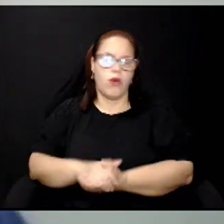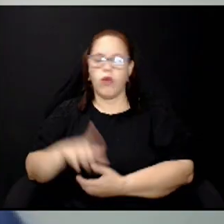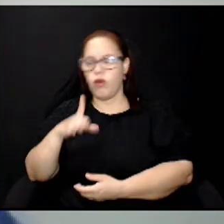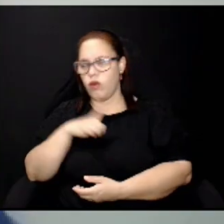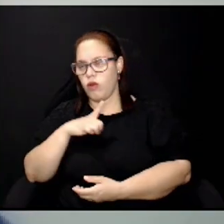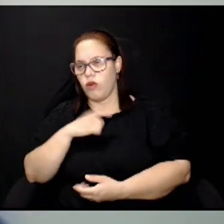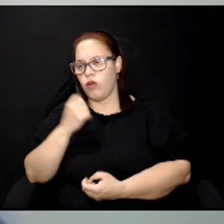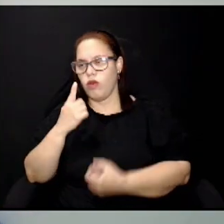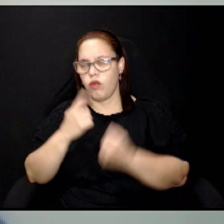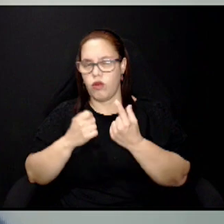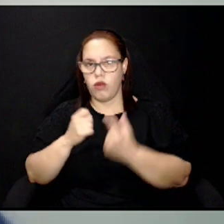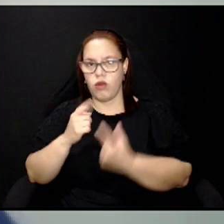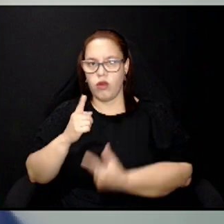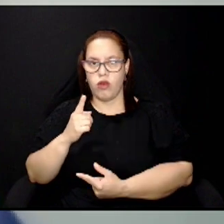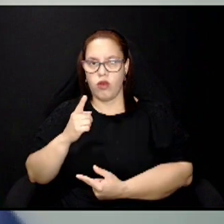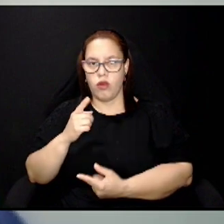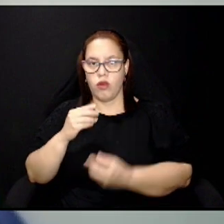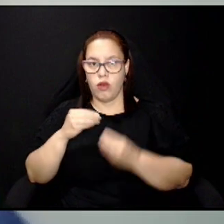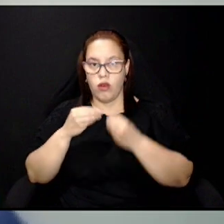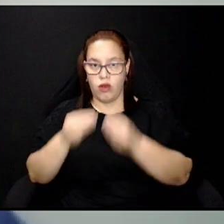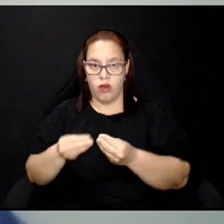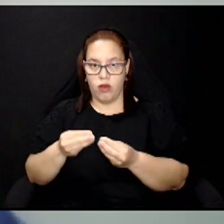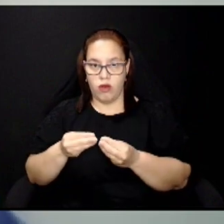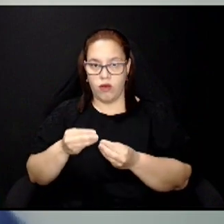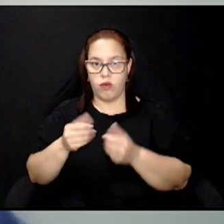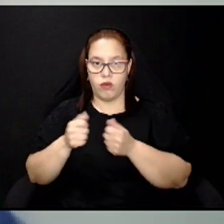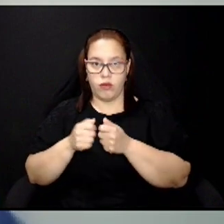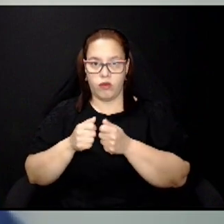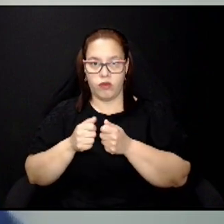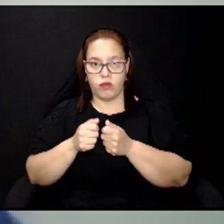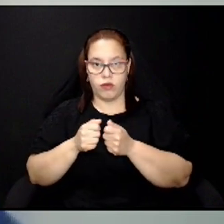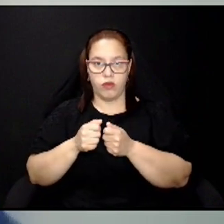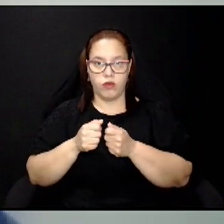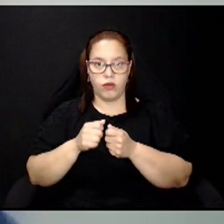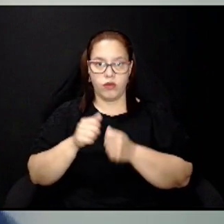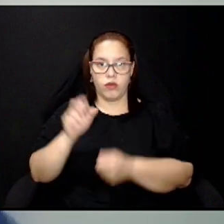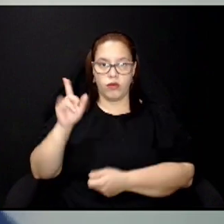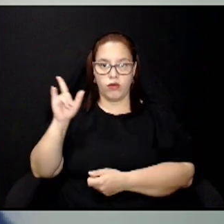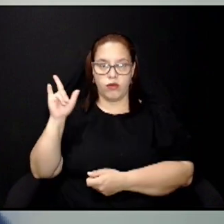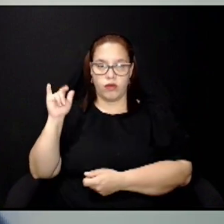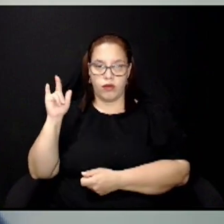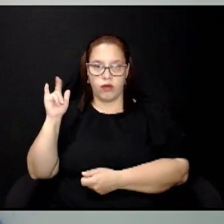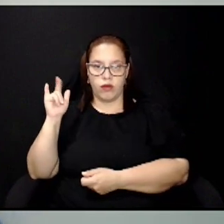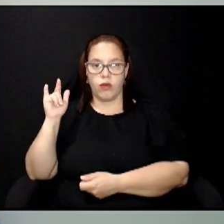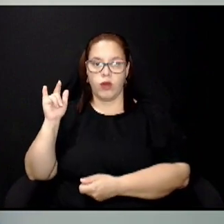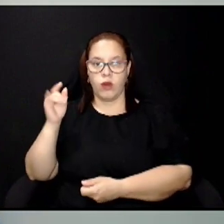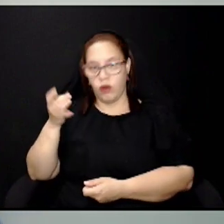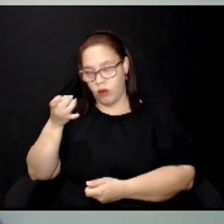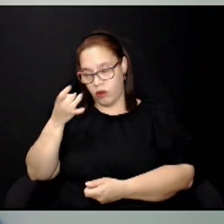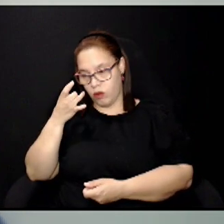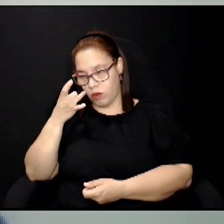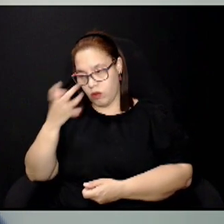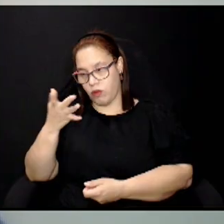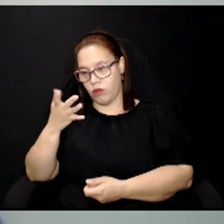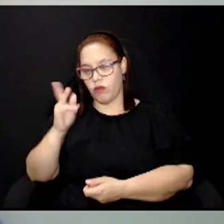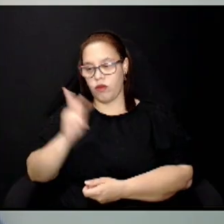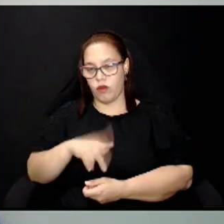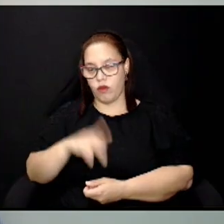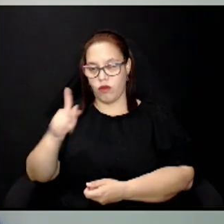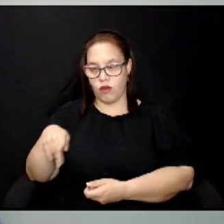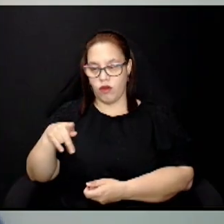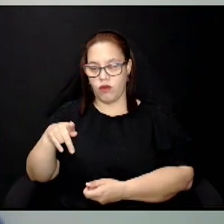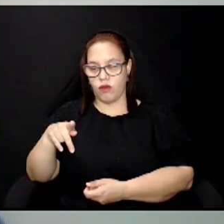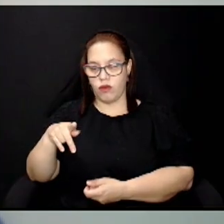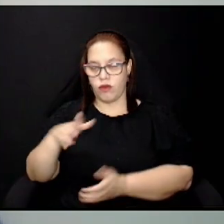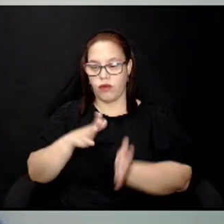enquanto, disponibilizando os jogos, eles estão no Instagram, que é a forma mais fácil dos professores aí